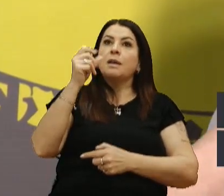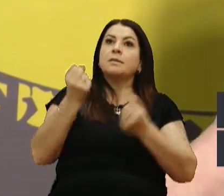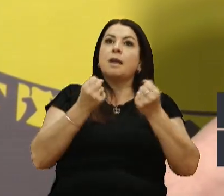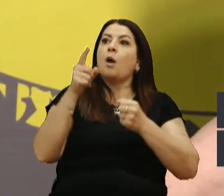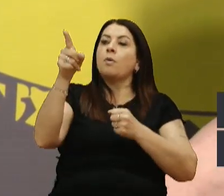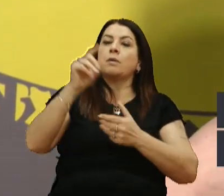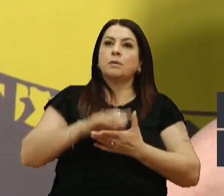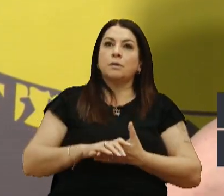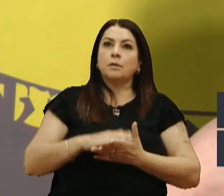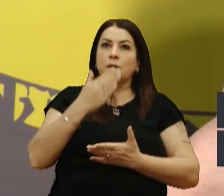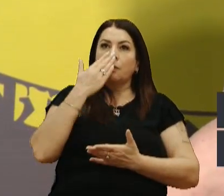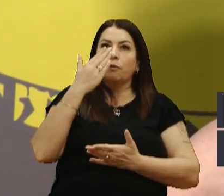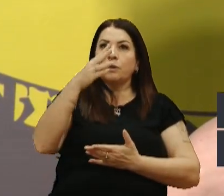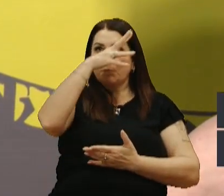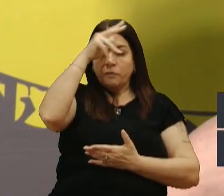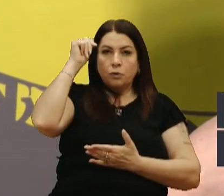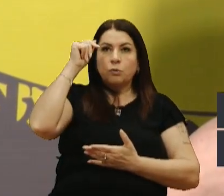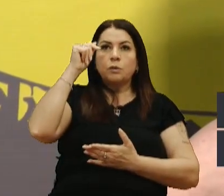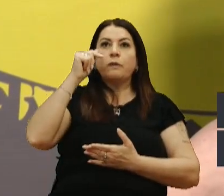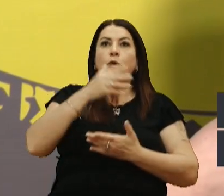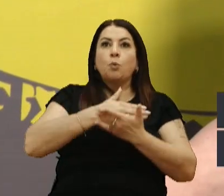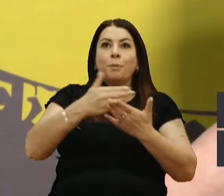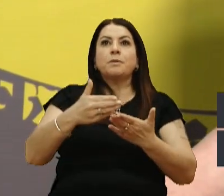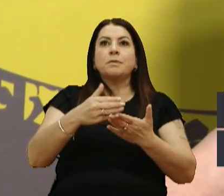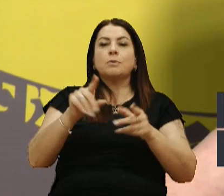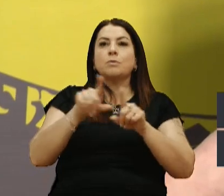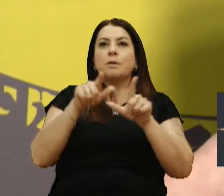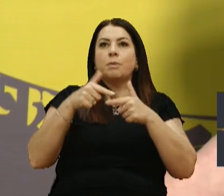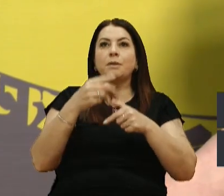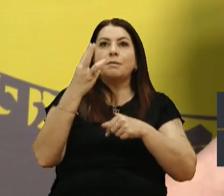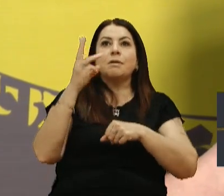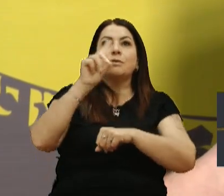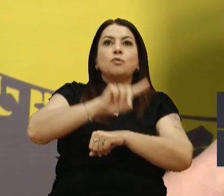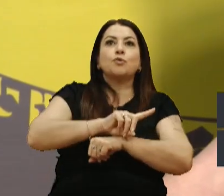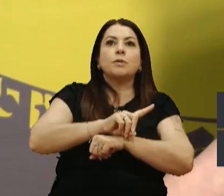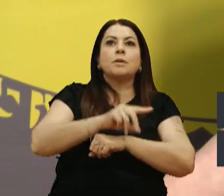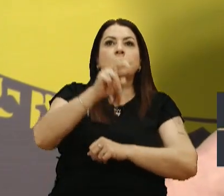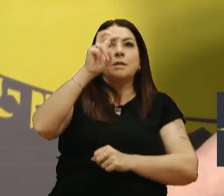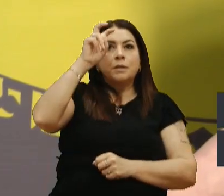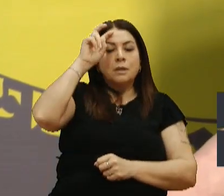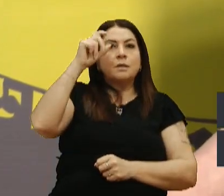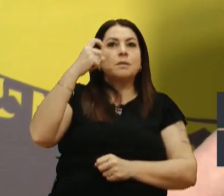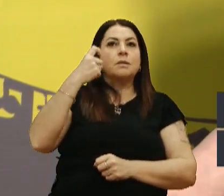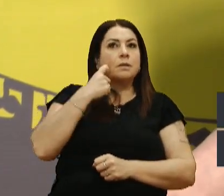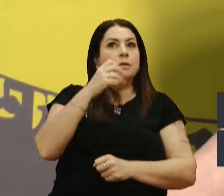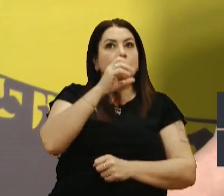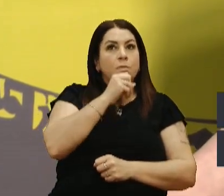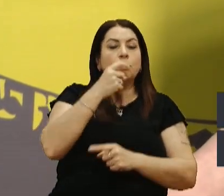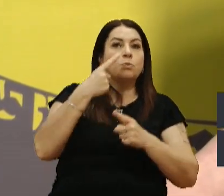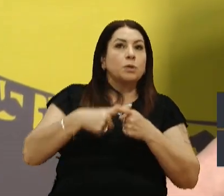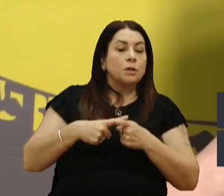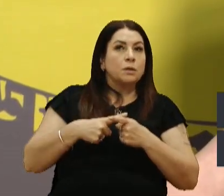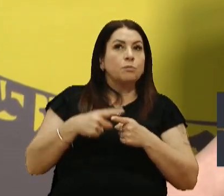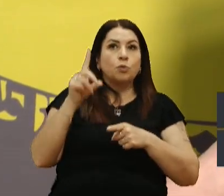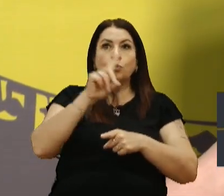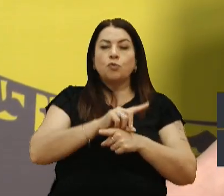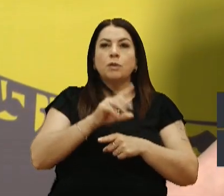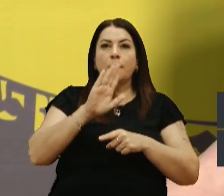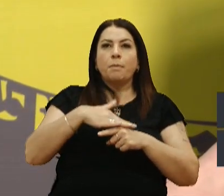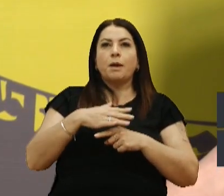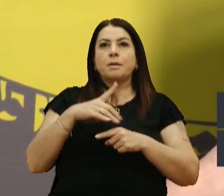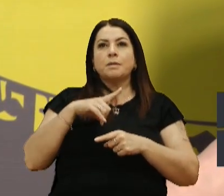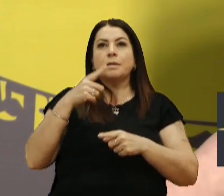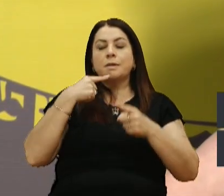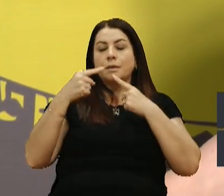viaturas aqui na frente da prefeitura e vamos dar início a uma operação de 3 dias, quinta, sexta e sábado, porque são os dias que eu mais